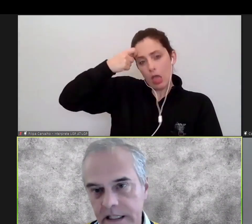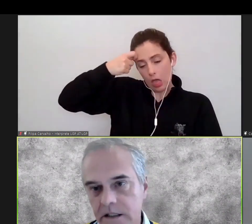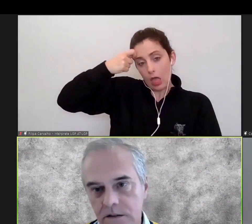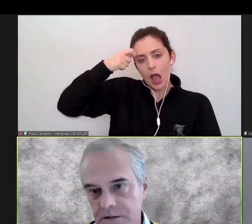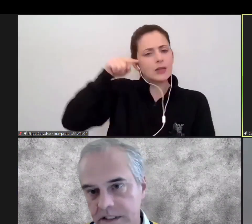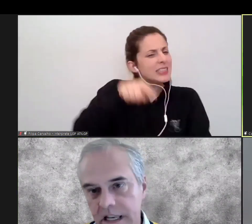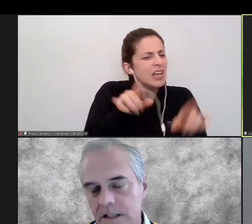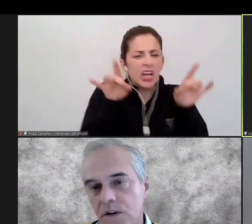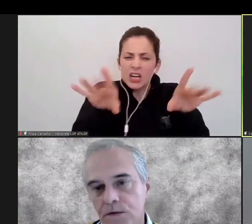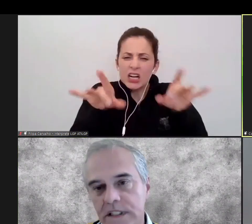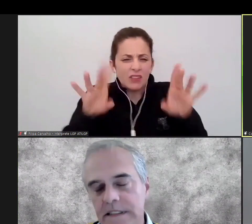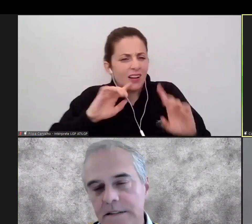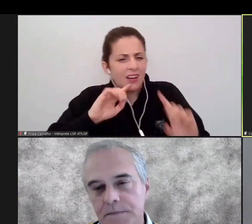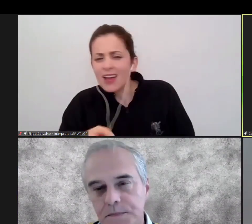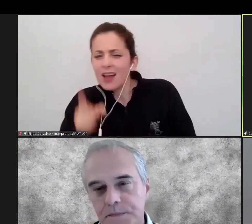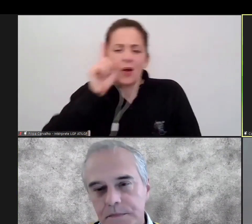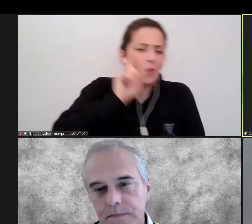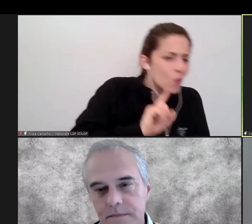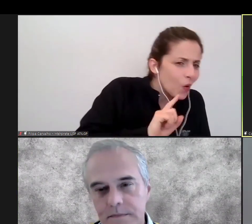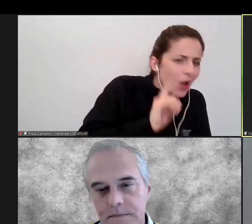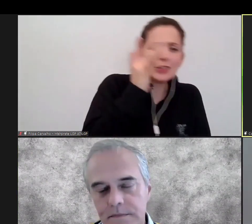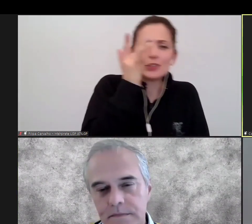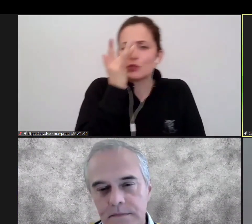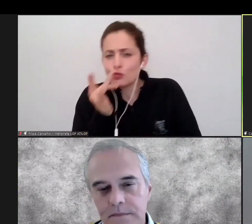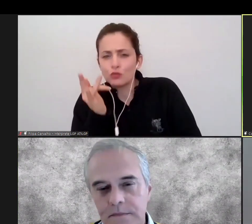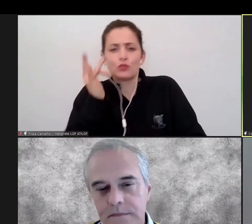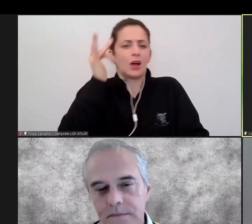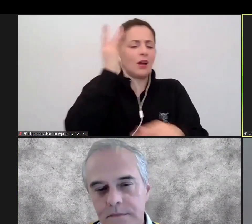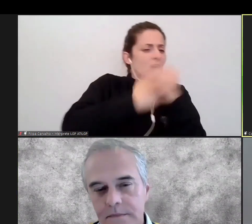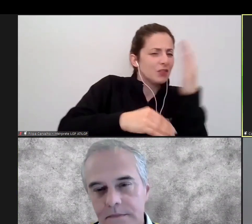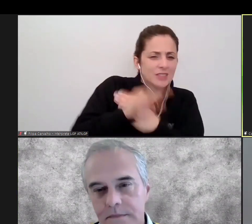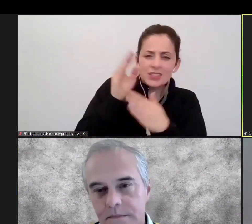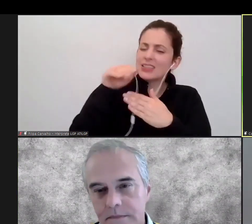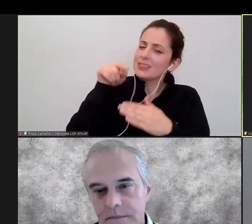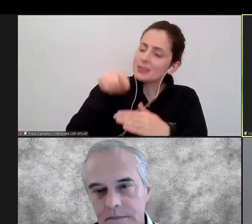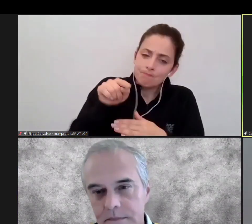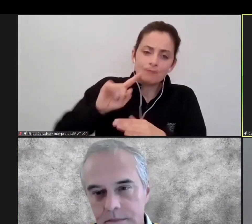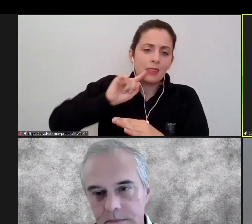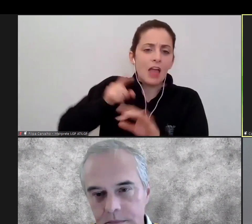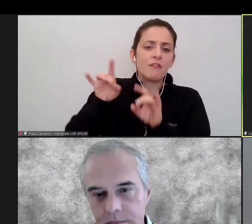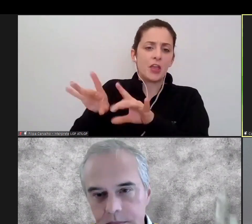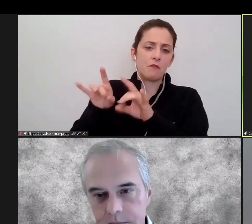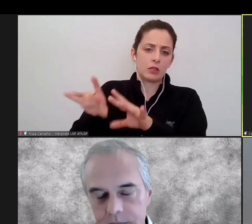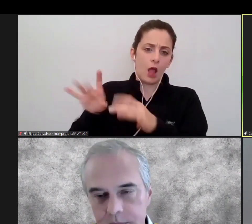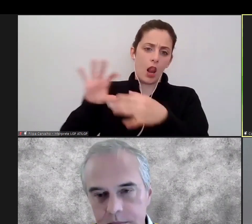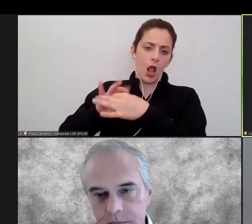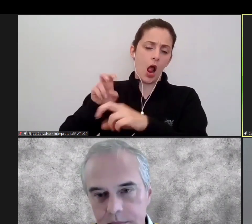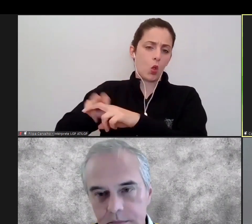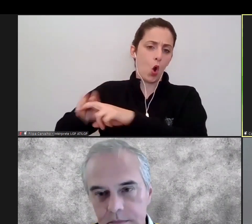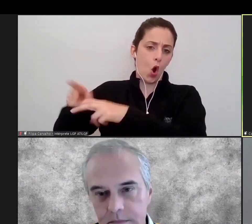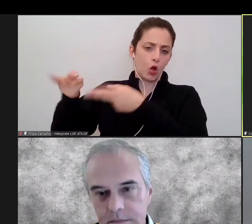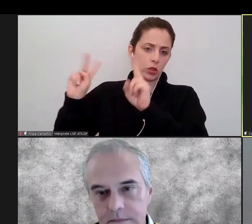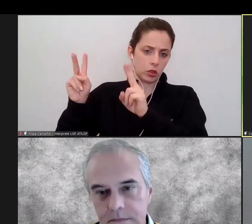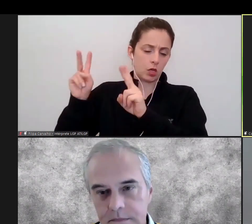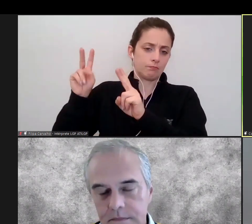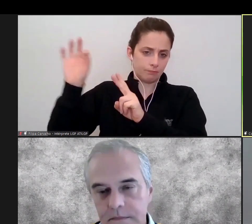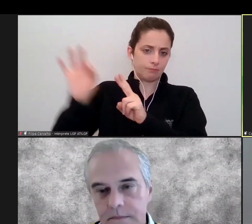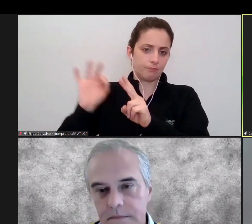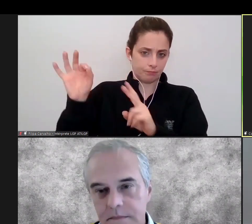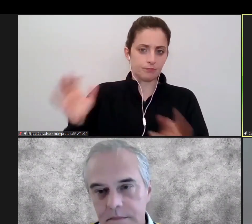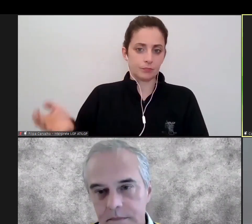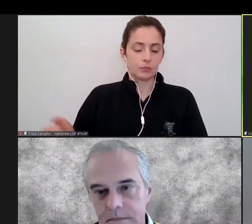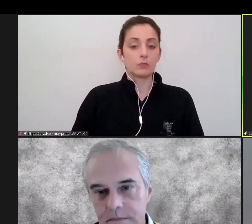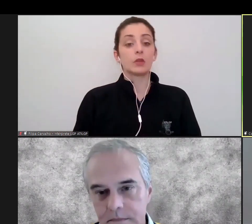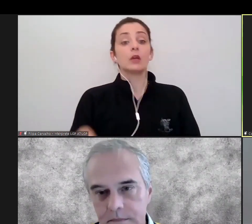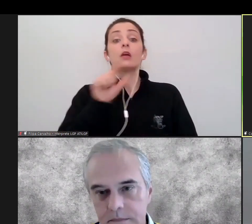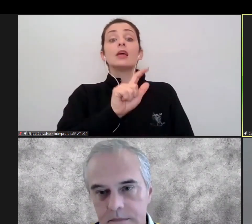Mulher, ciente, sem dúvida. Em relação ao Edgar Fernandes, ele coloca exatamente a mesma questão, eu penso que ficou respondida. O Edgar